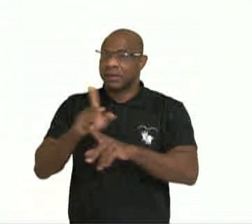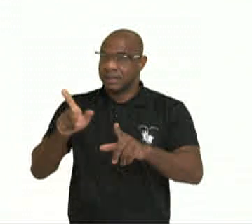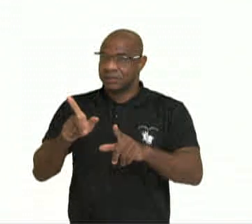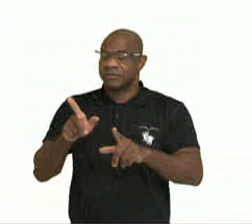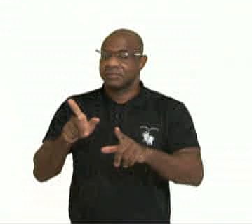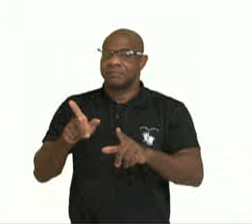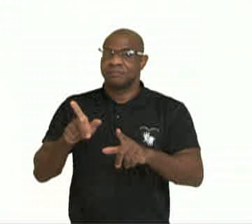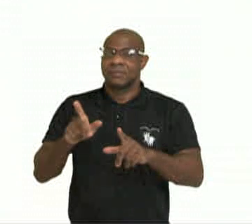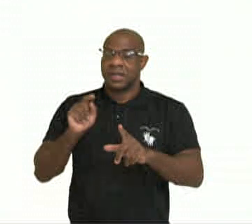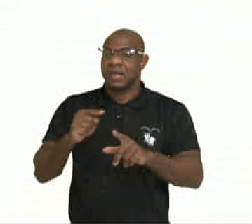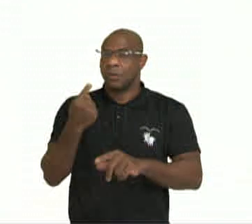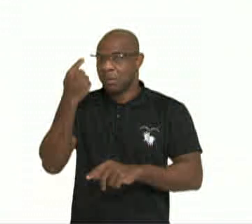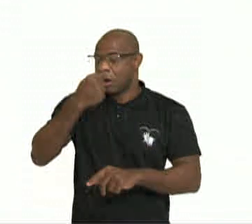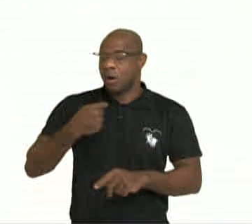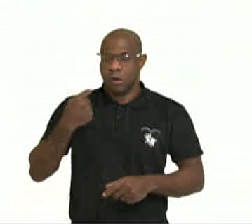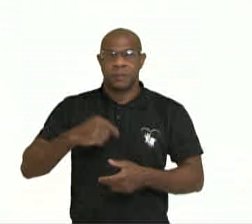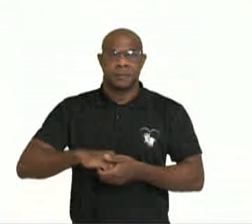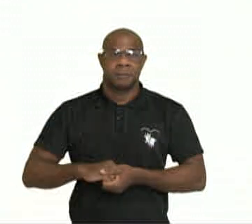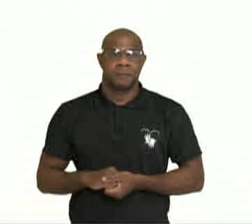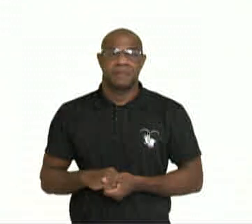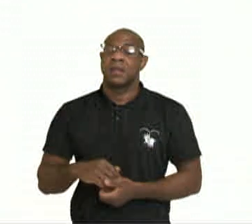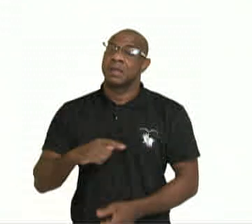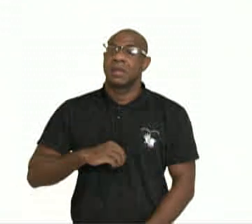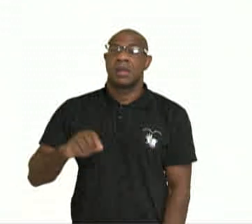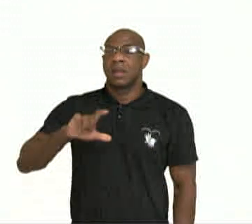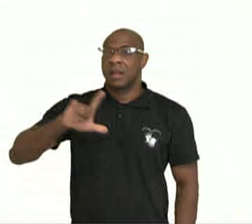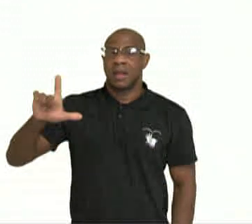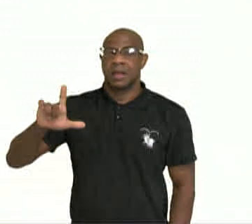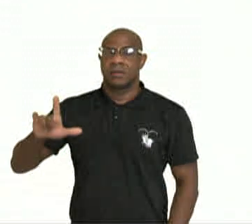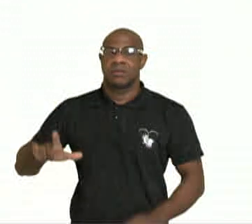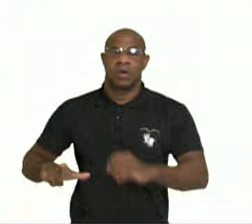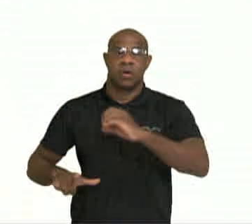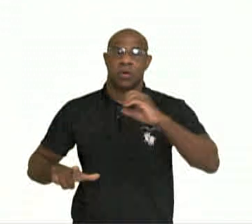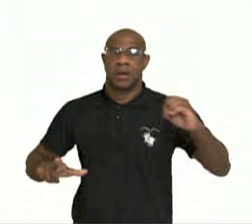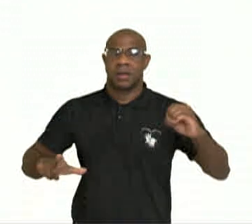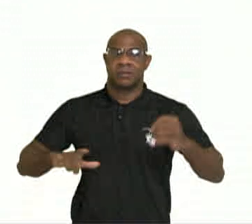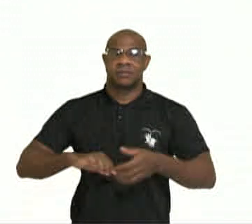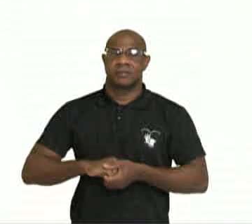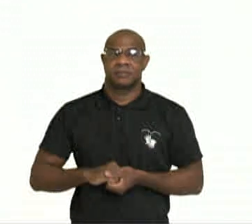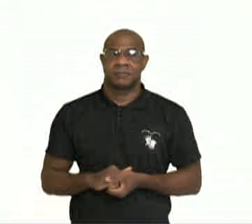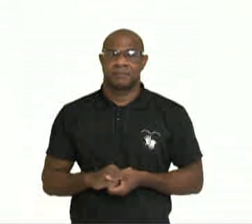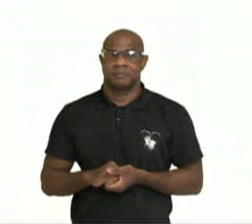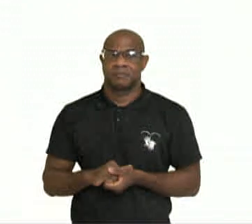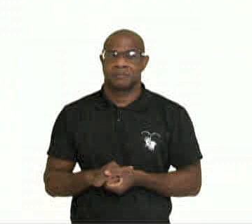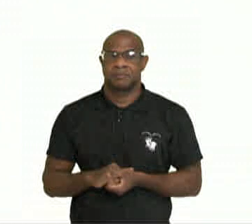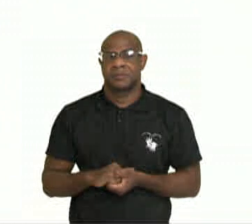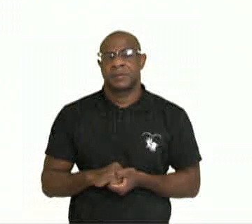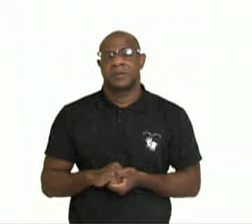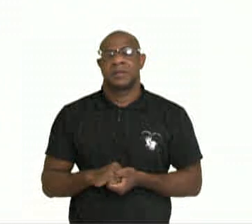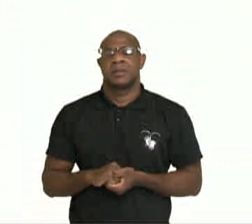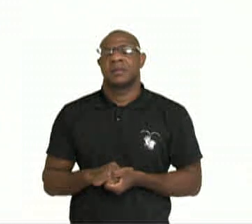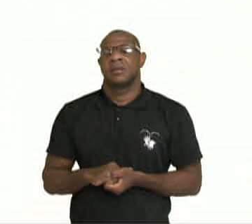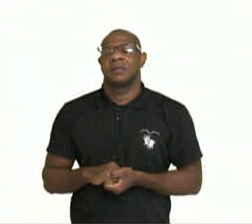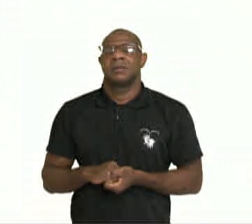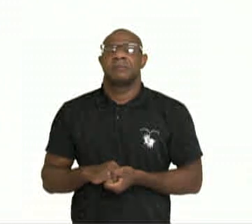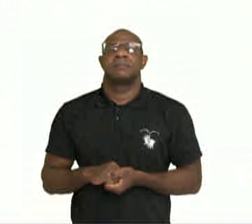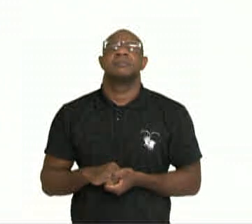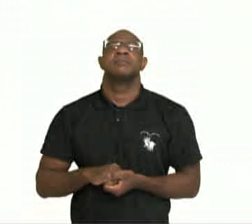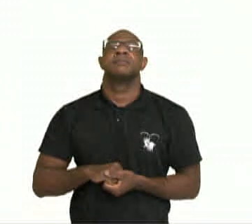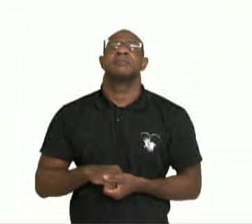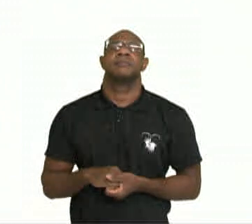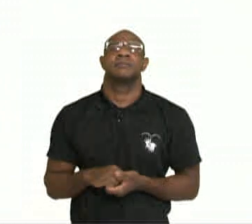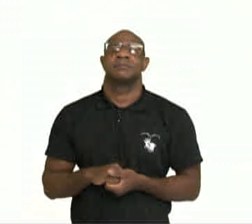Este ou oeste, ou seja, leste, oeste, né? Com relação ao meridiano de Greenwich. Por lo tanto,